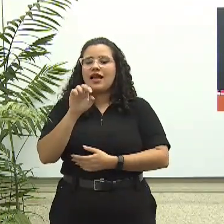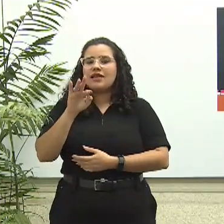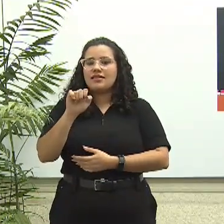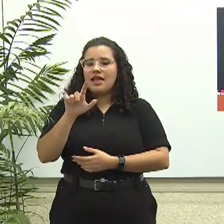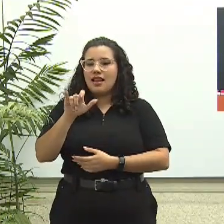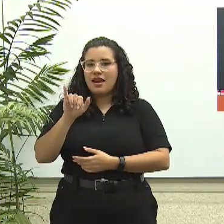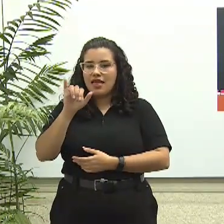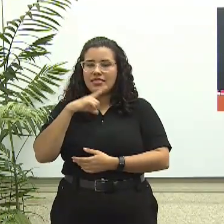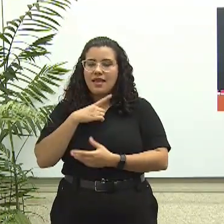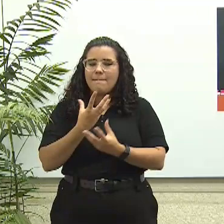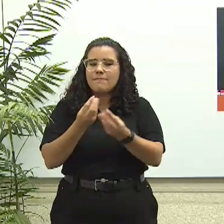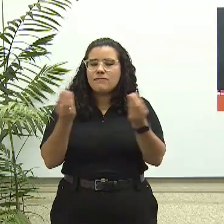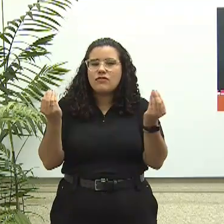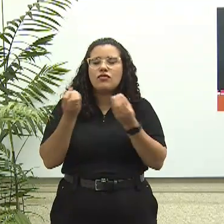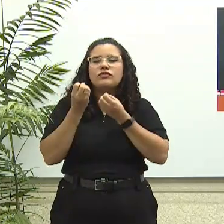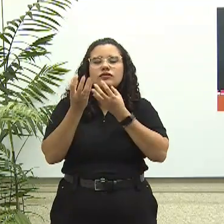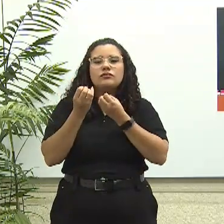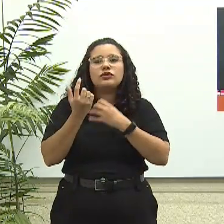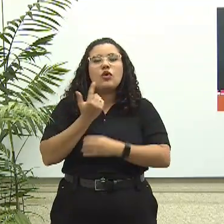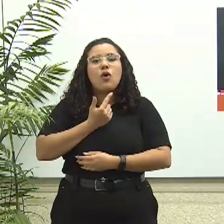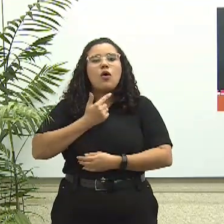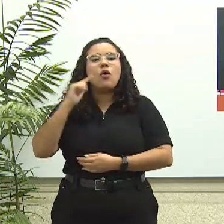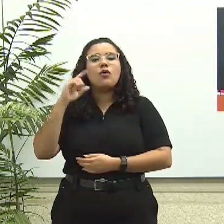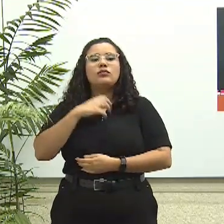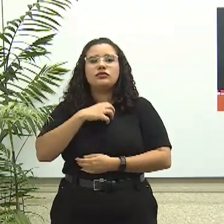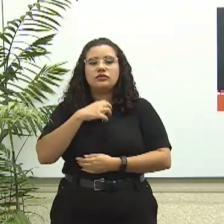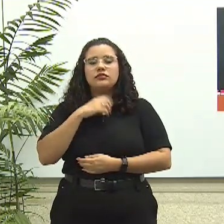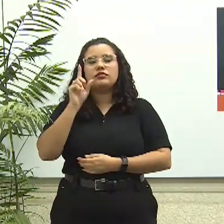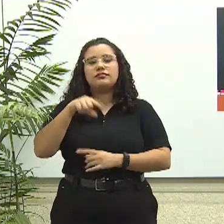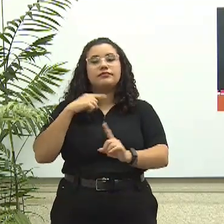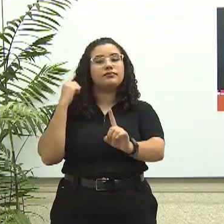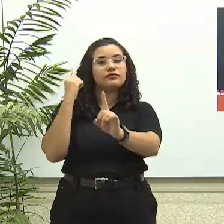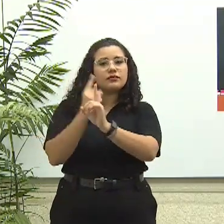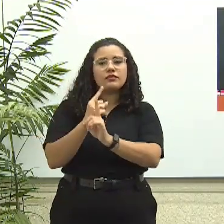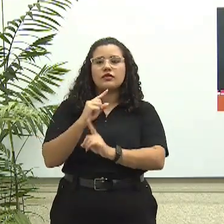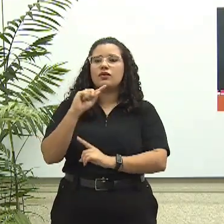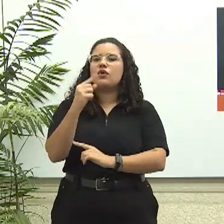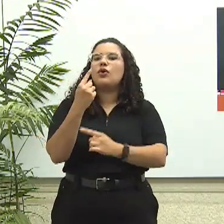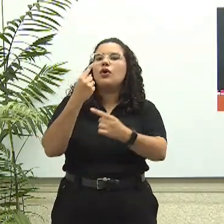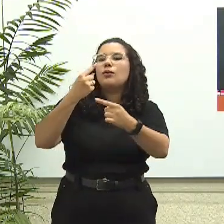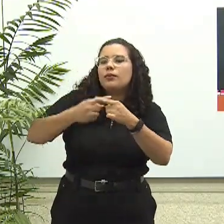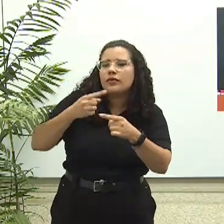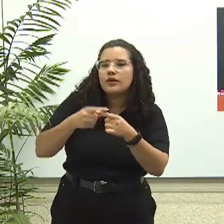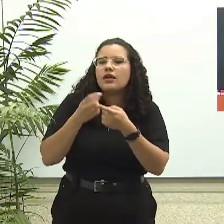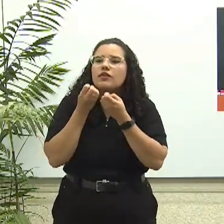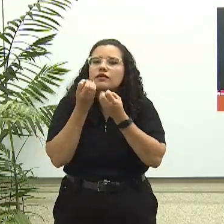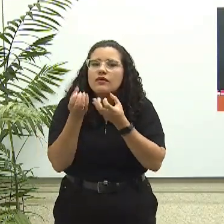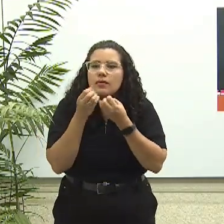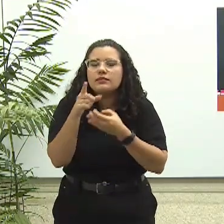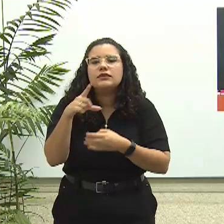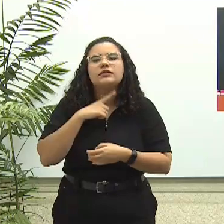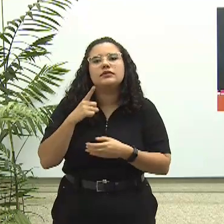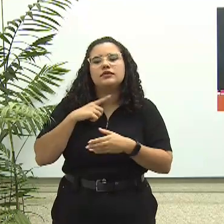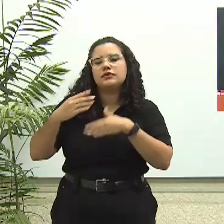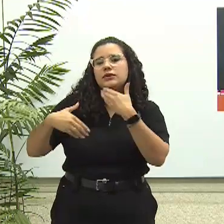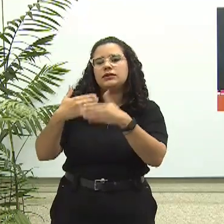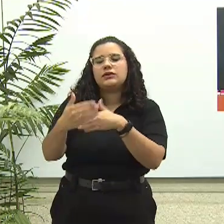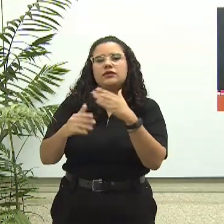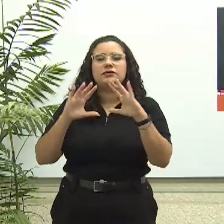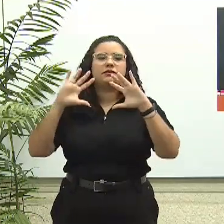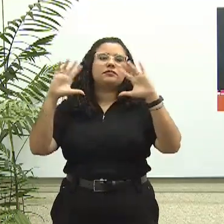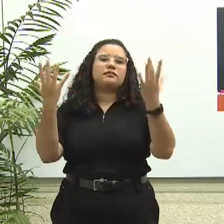um monte de dados outra coisa é encontrar causa de Por que aqueles dados se tão gerando aquele